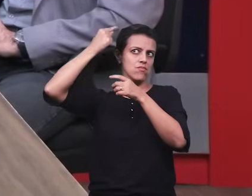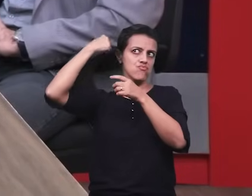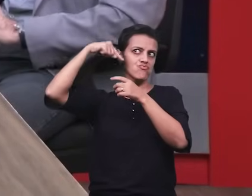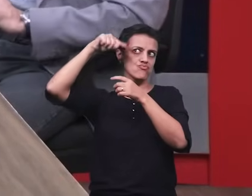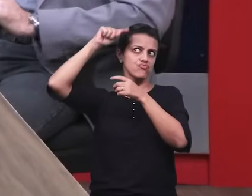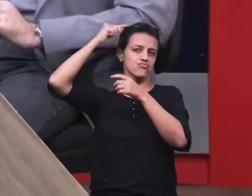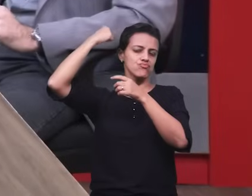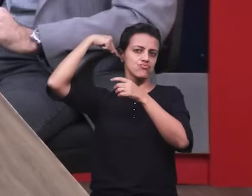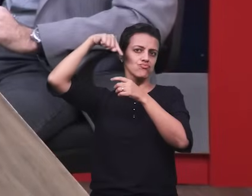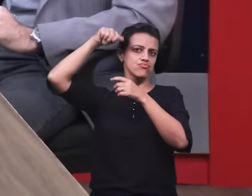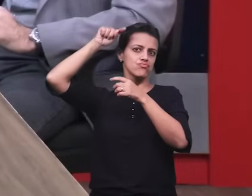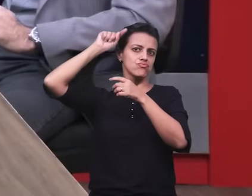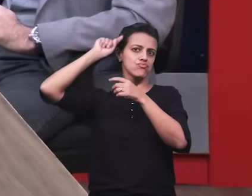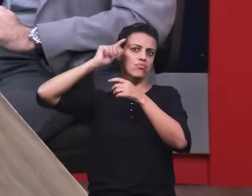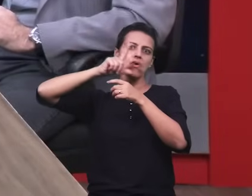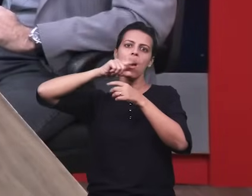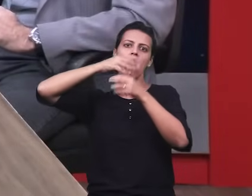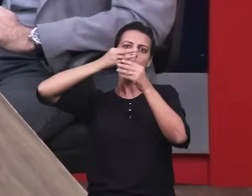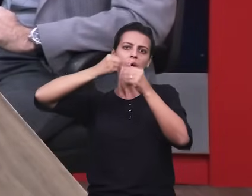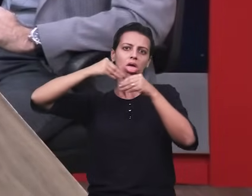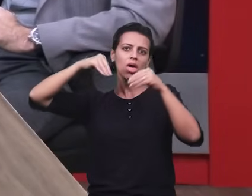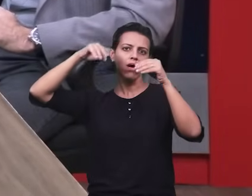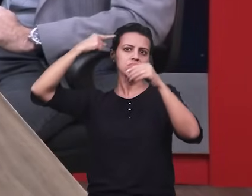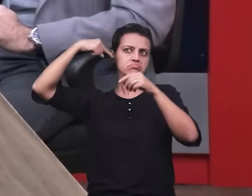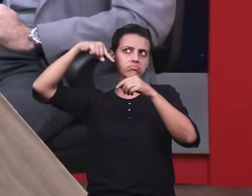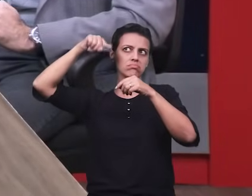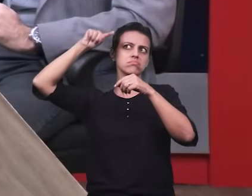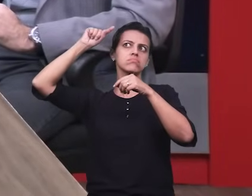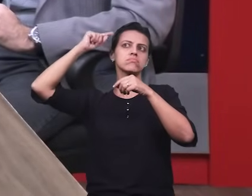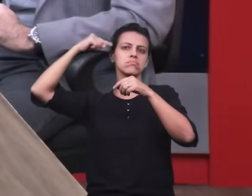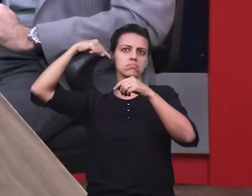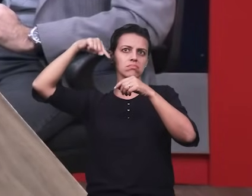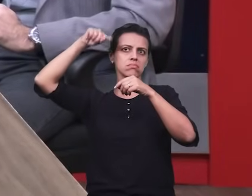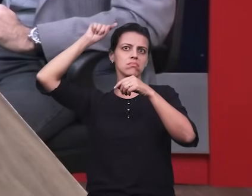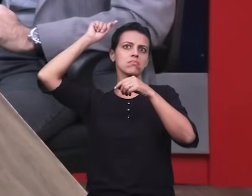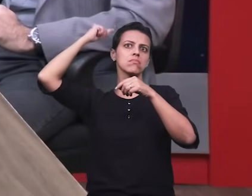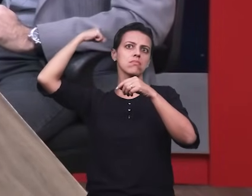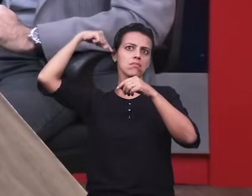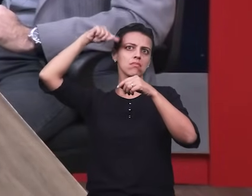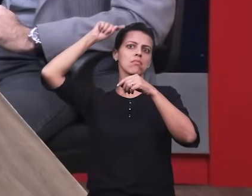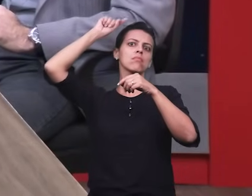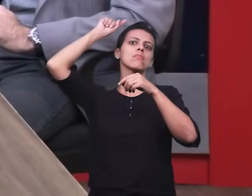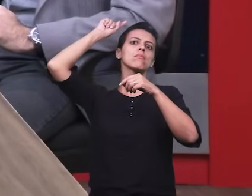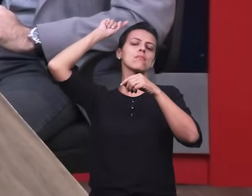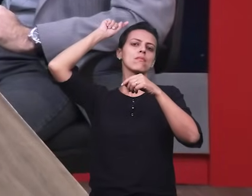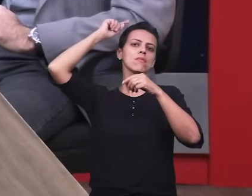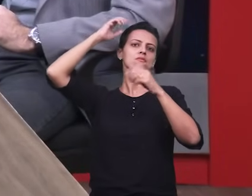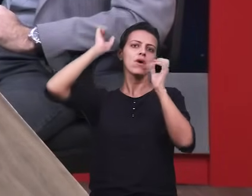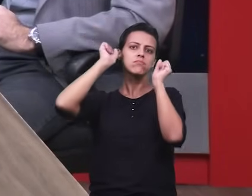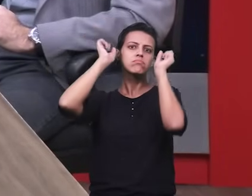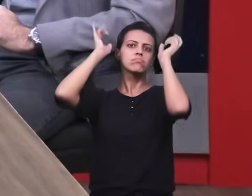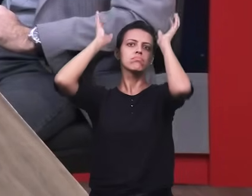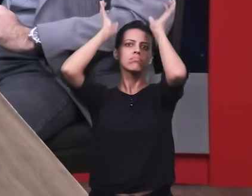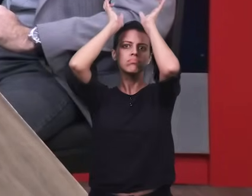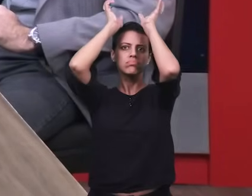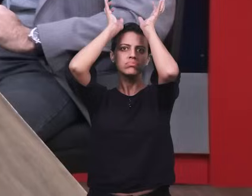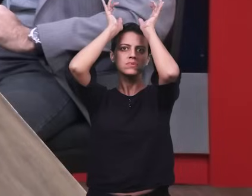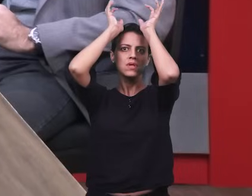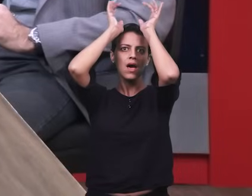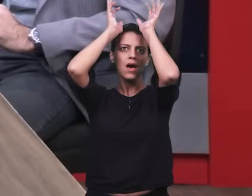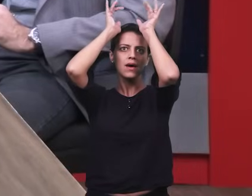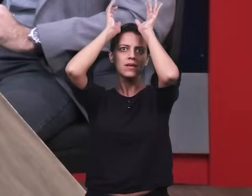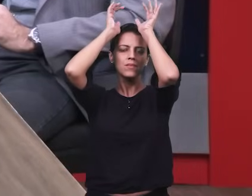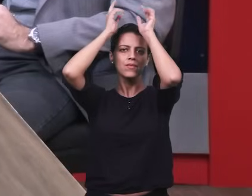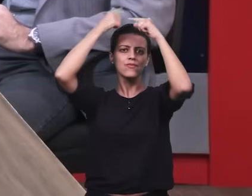líquido. Esse líquido vai estimular células específicas também, que vão transmitir a energia mecânica